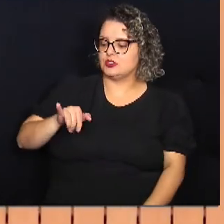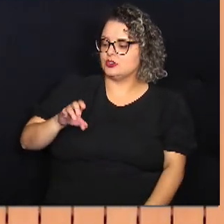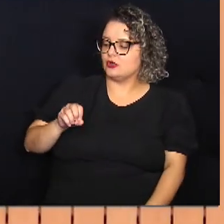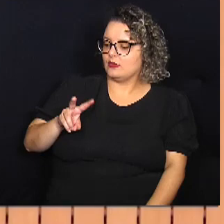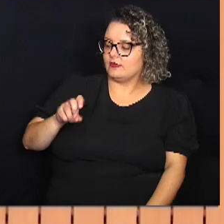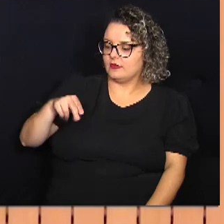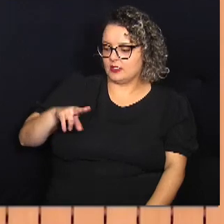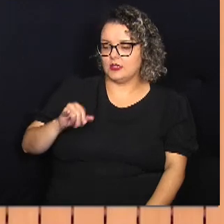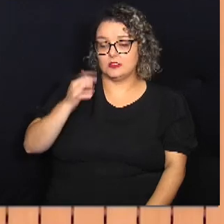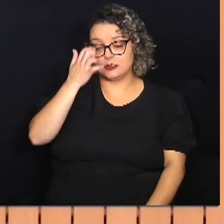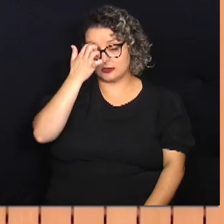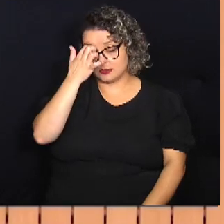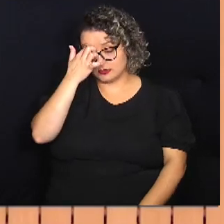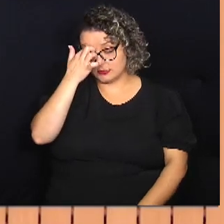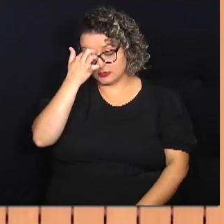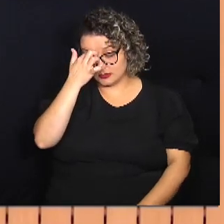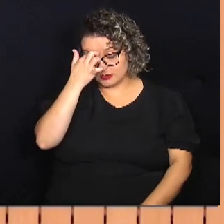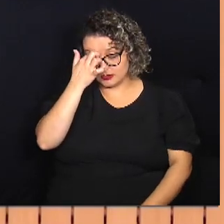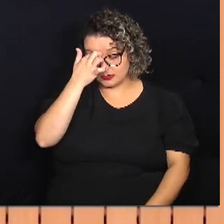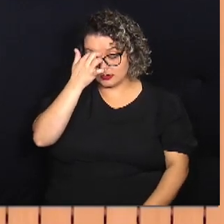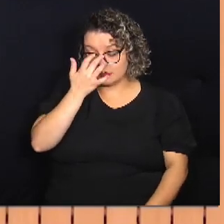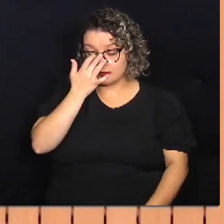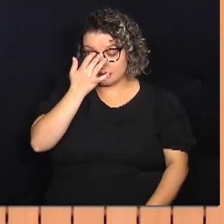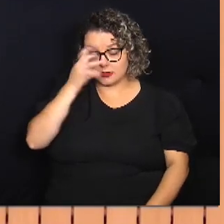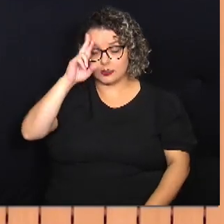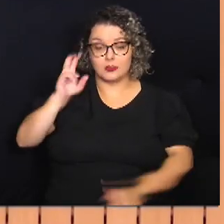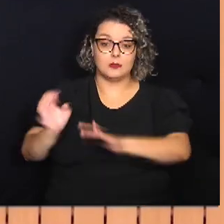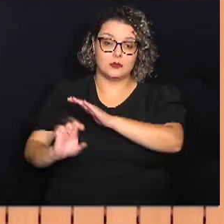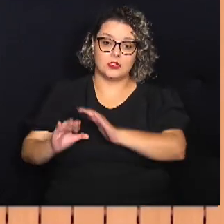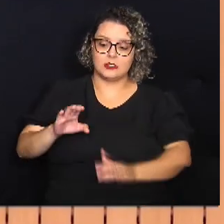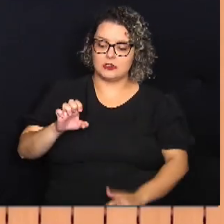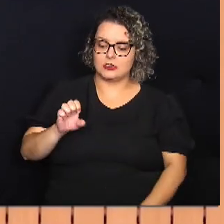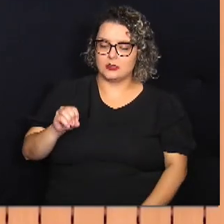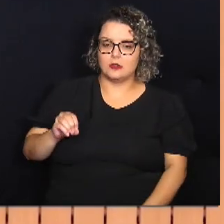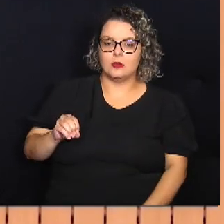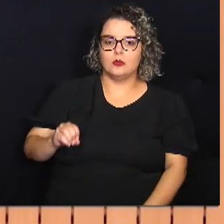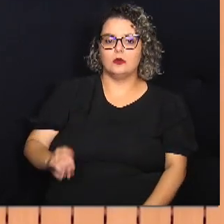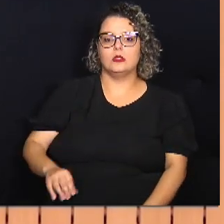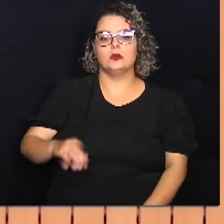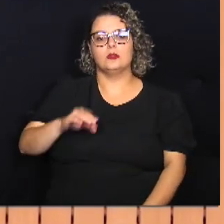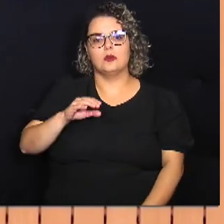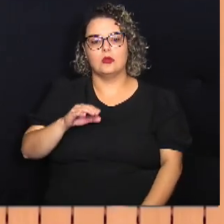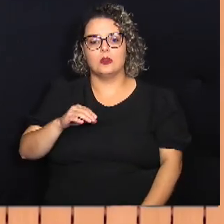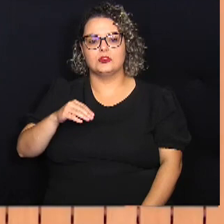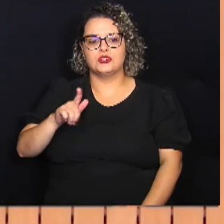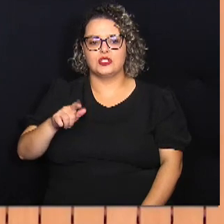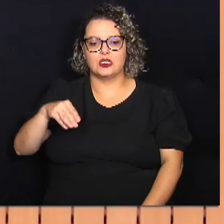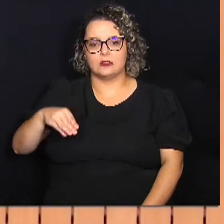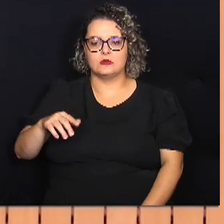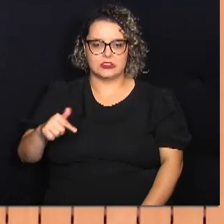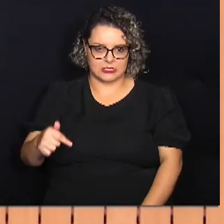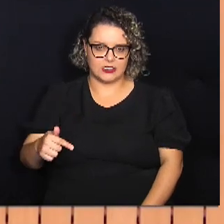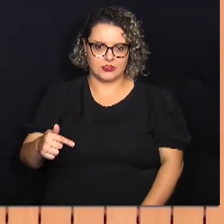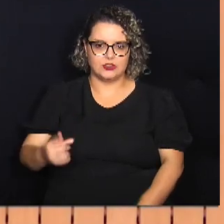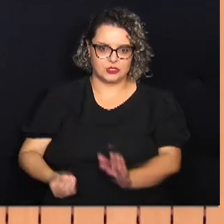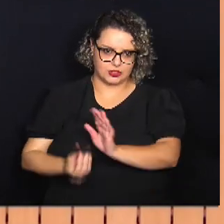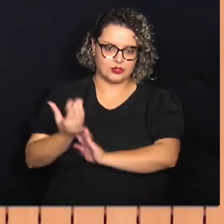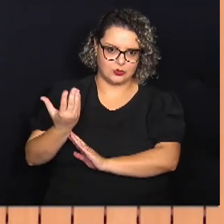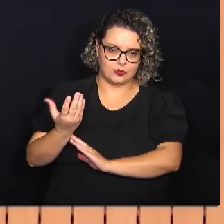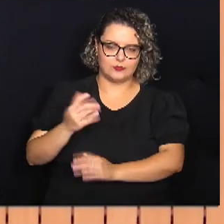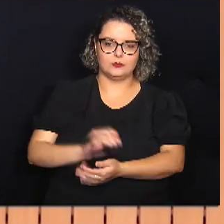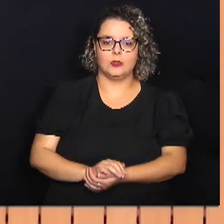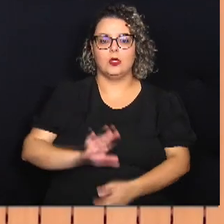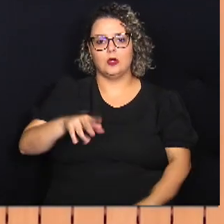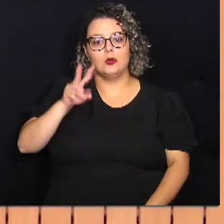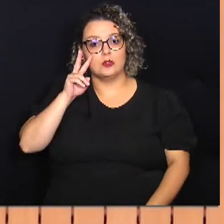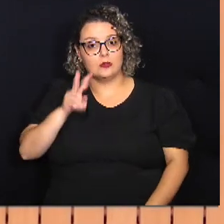Madaloni, empresário, CEO e fundador do grupo GM7. Quando a gente olha para uma empresa, né, eu